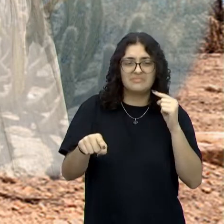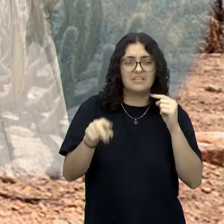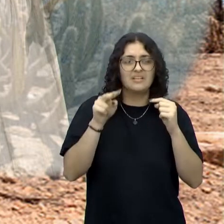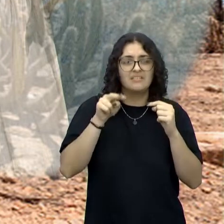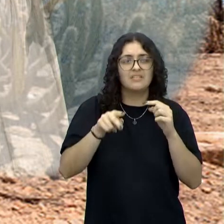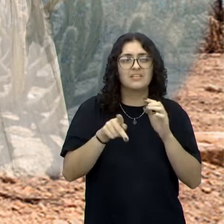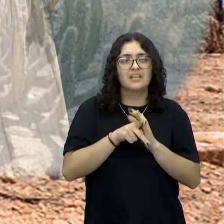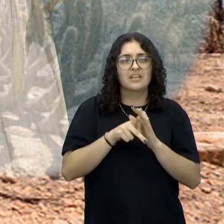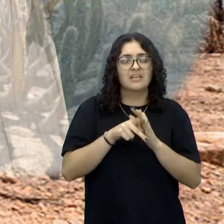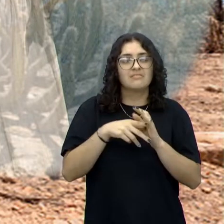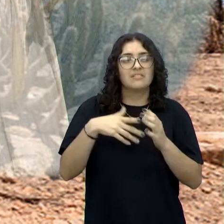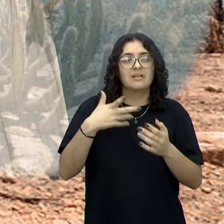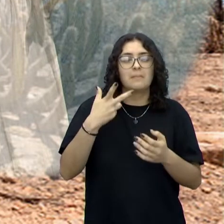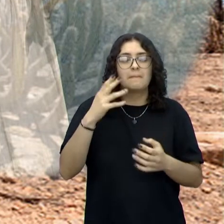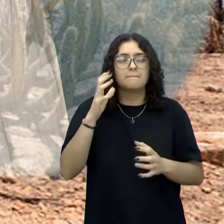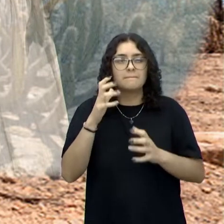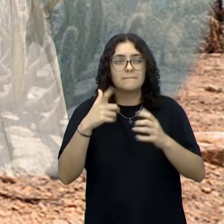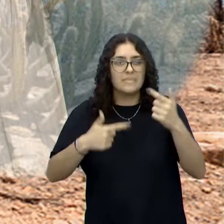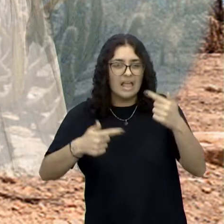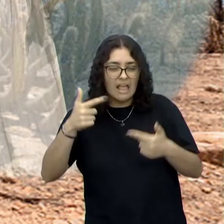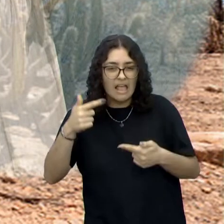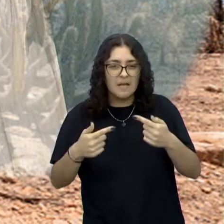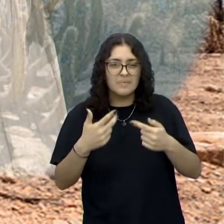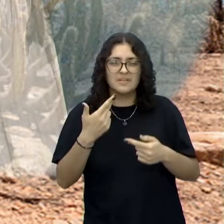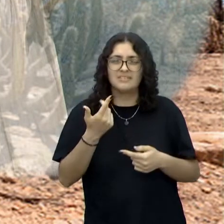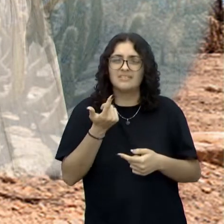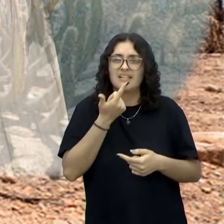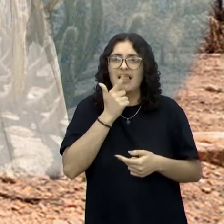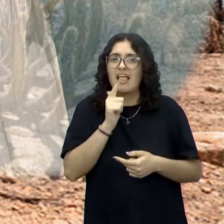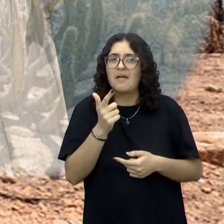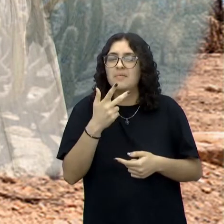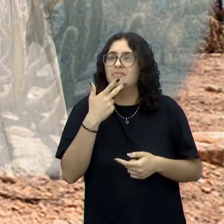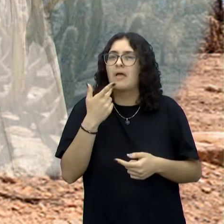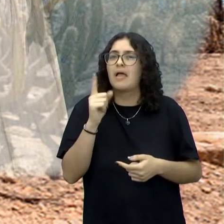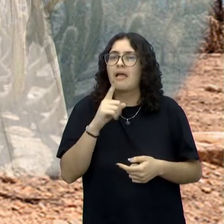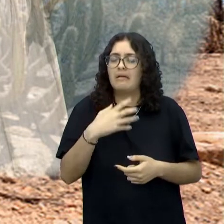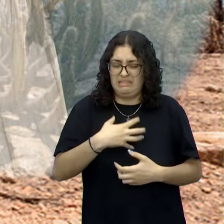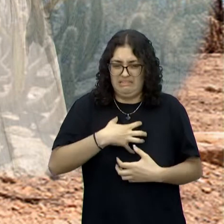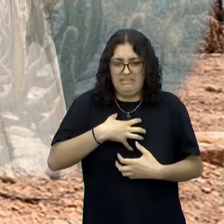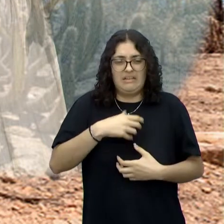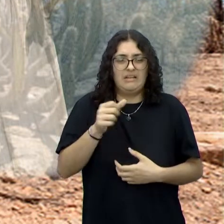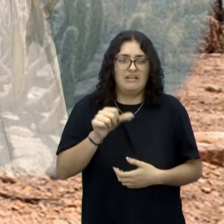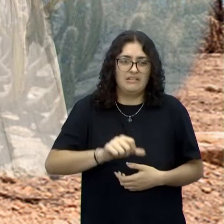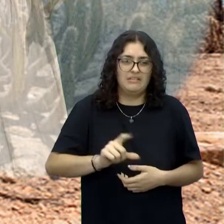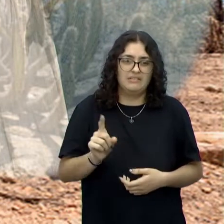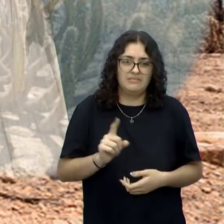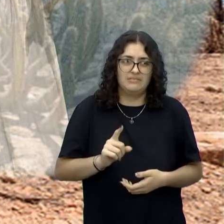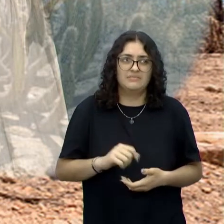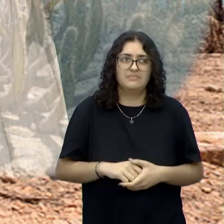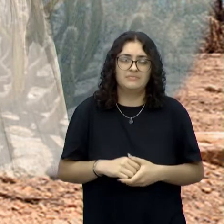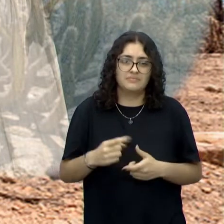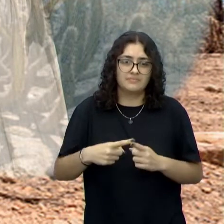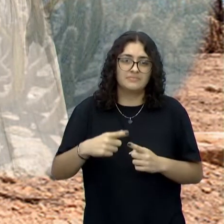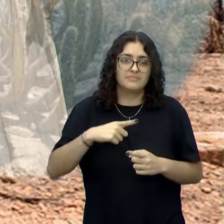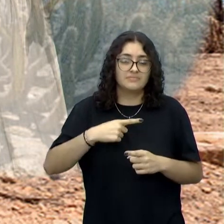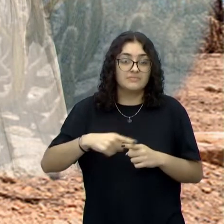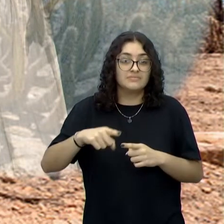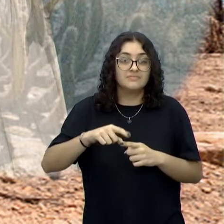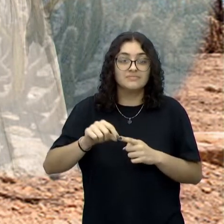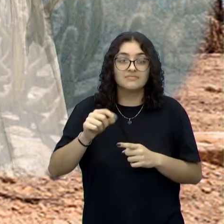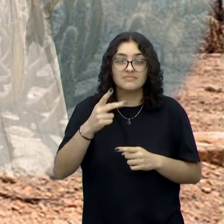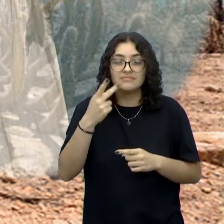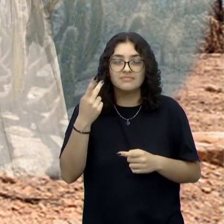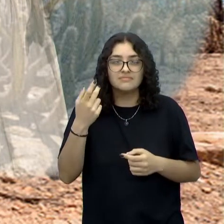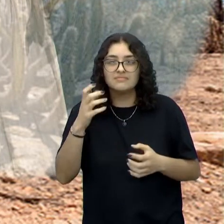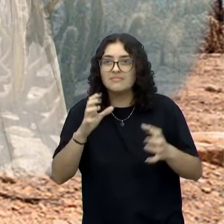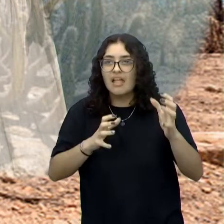de combate, fica mais engraçado do que dramático, né? Porque teve uns probleminhas de coreografia ali nas